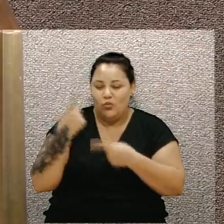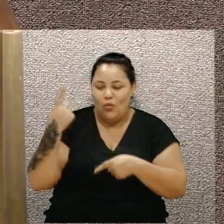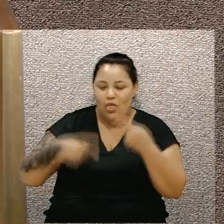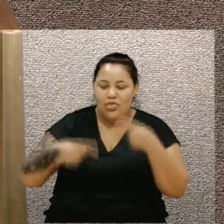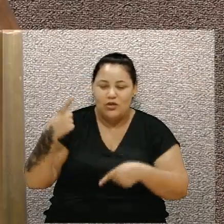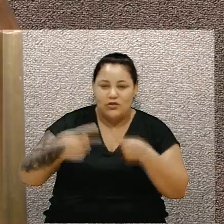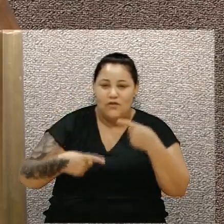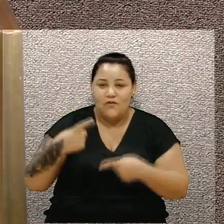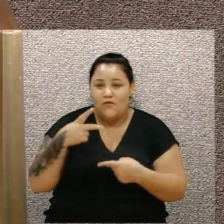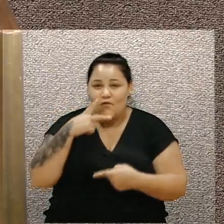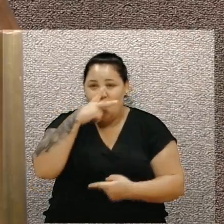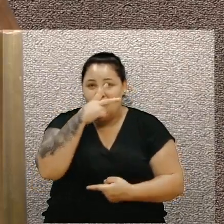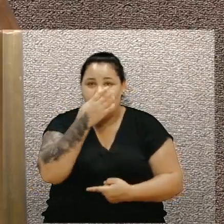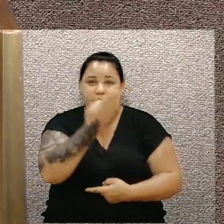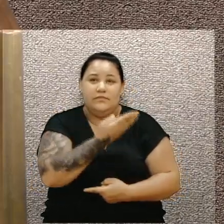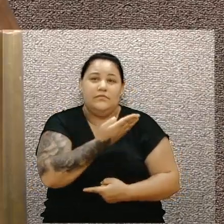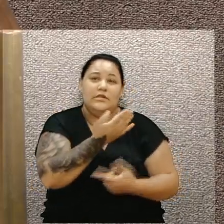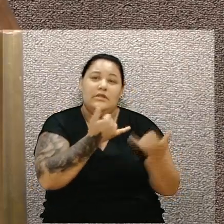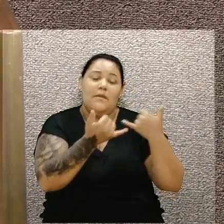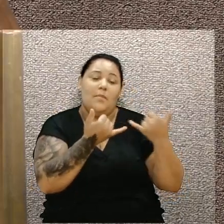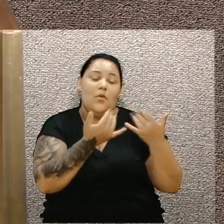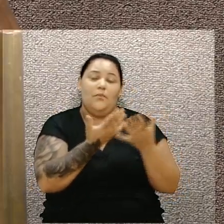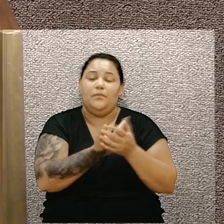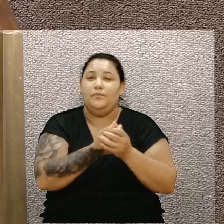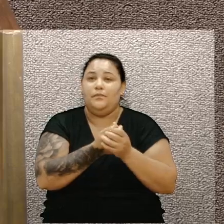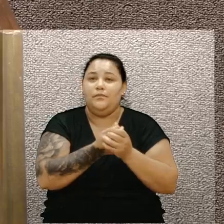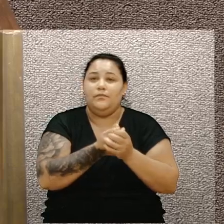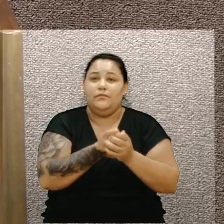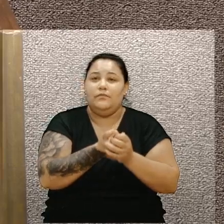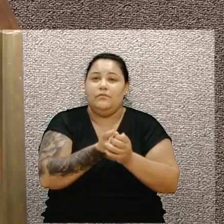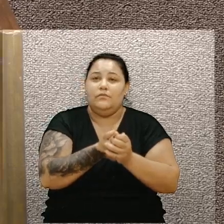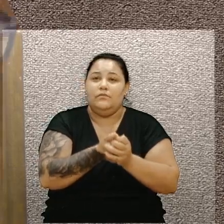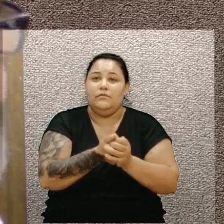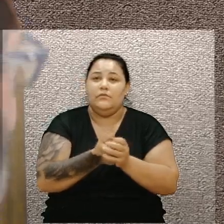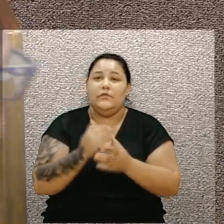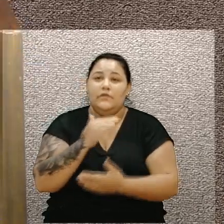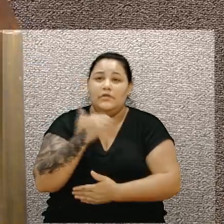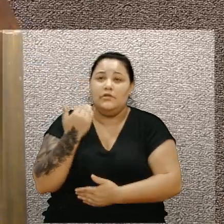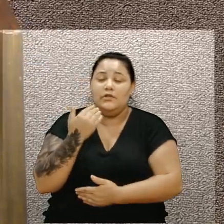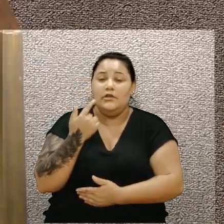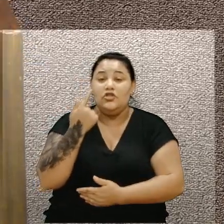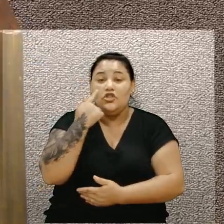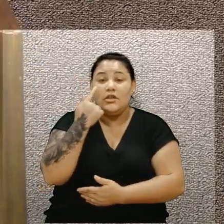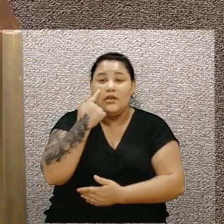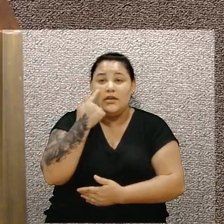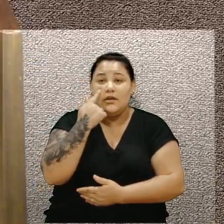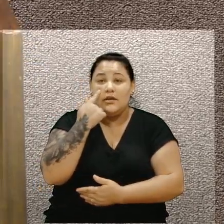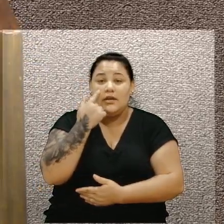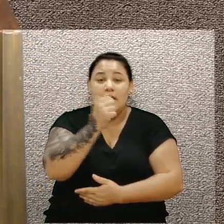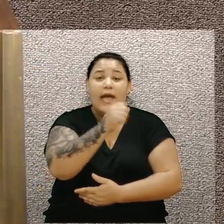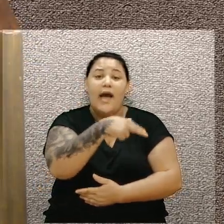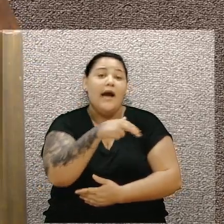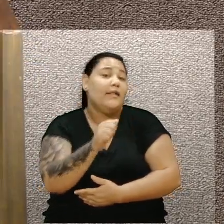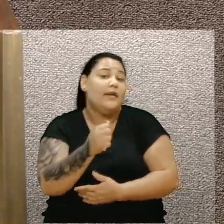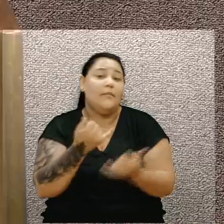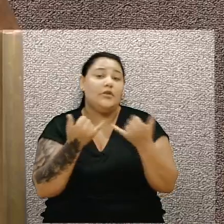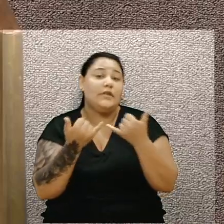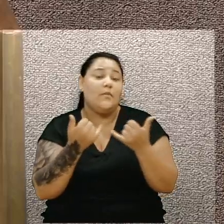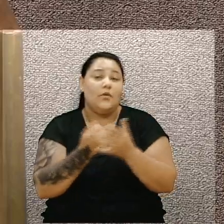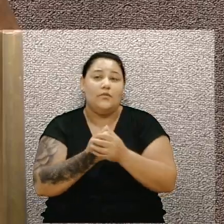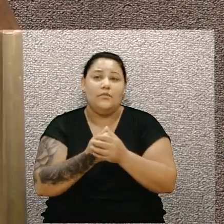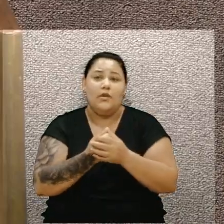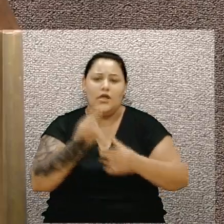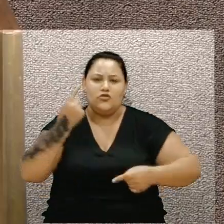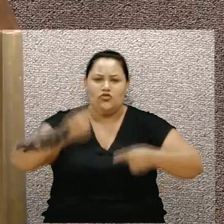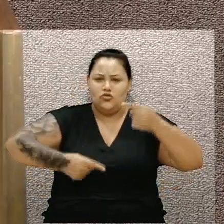entre a vereadora, vou citar exemplos da vereadora, falecida vereadora e saudosa Geni Petef e Ana Corso, em que elas